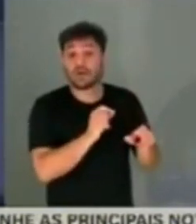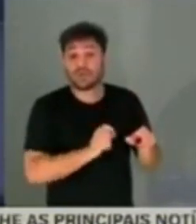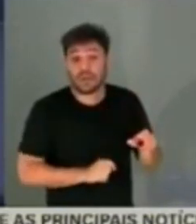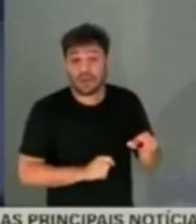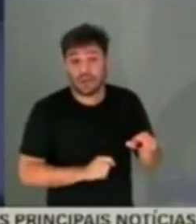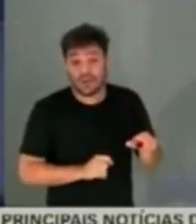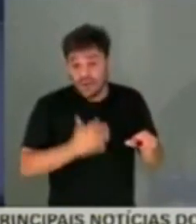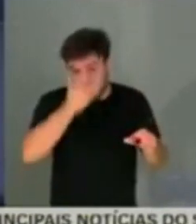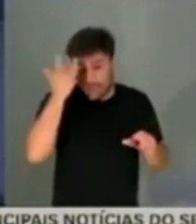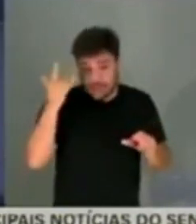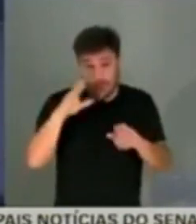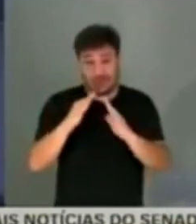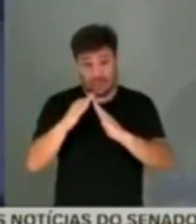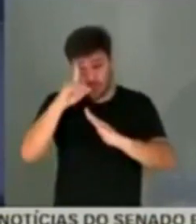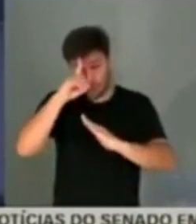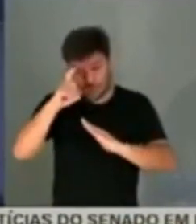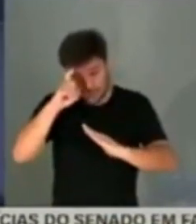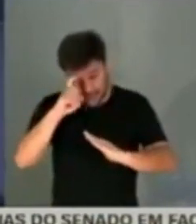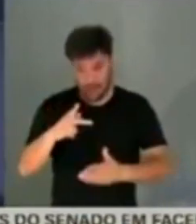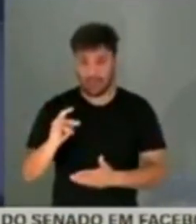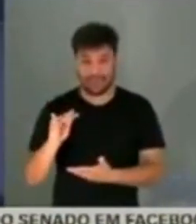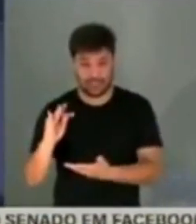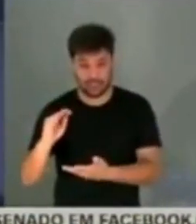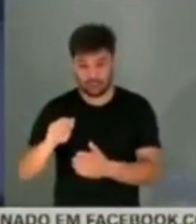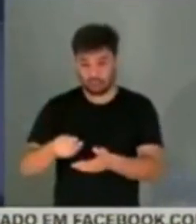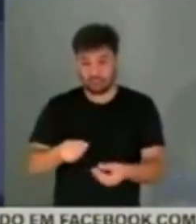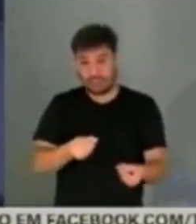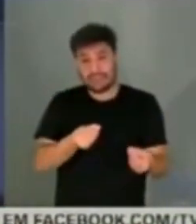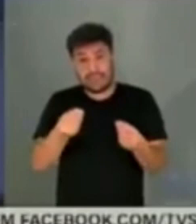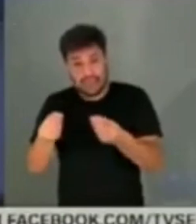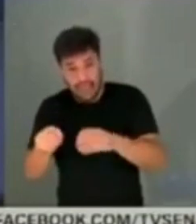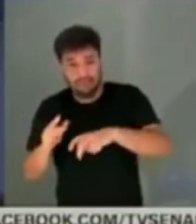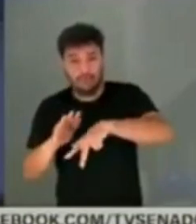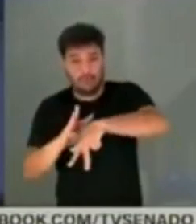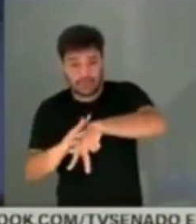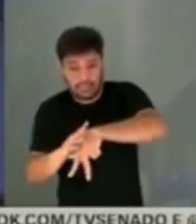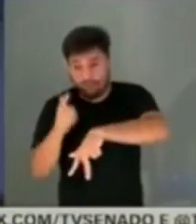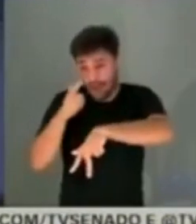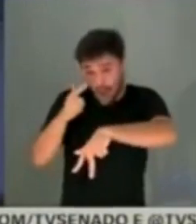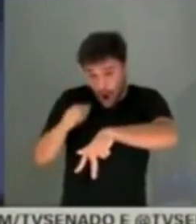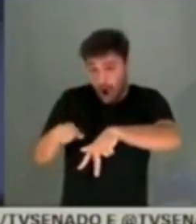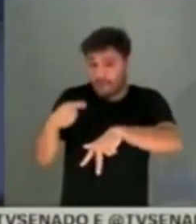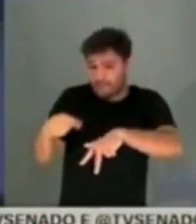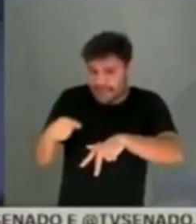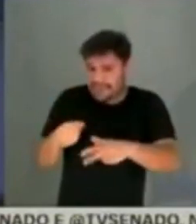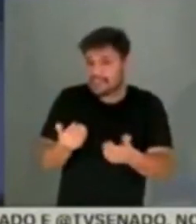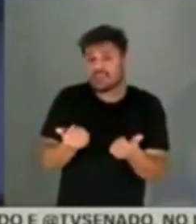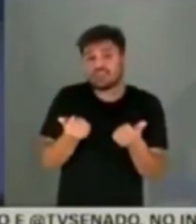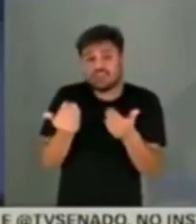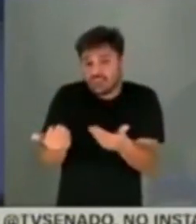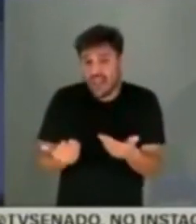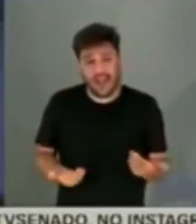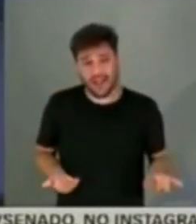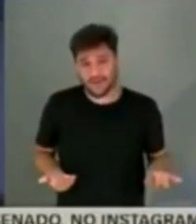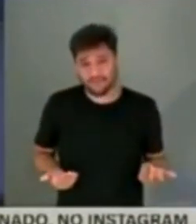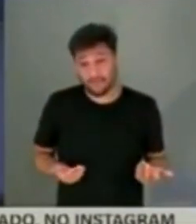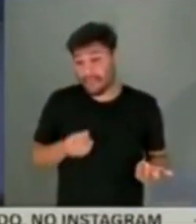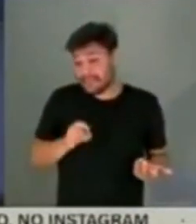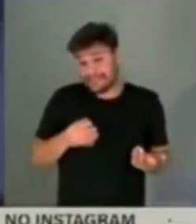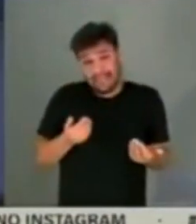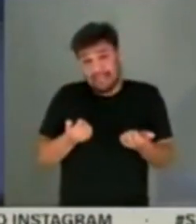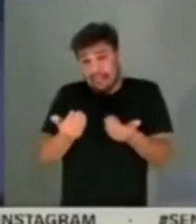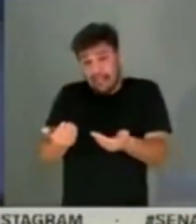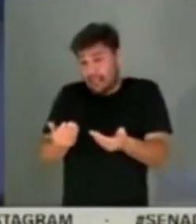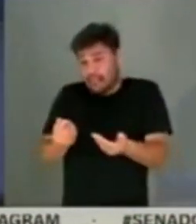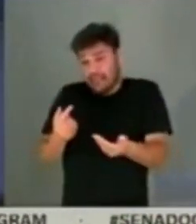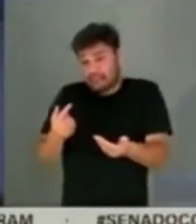os plantonistas, eles pegavam o kit, eles entregavam ao paciente e diziam ao paciente: olha, eu preciso te dar, porque se eu não te entregar esse kit, eu